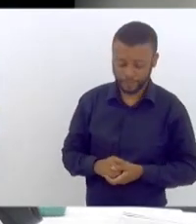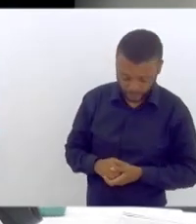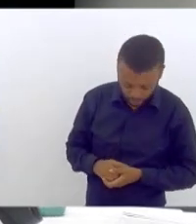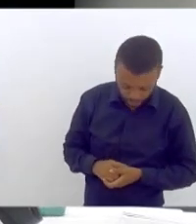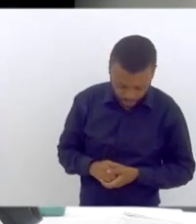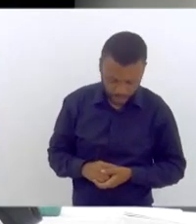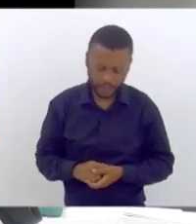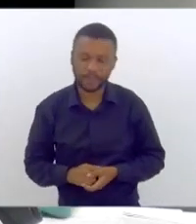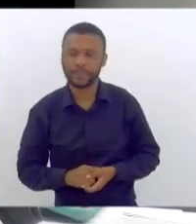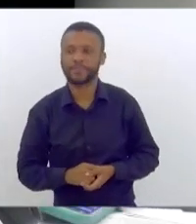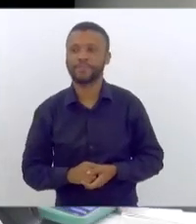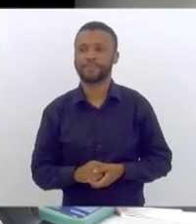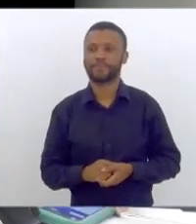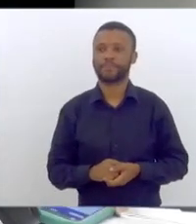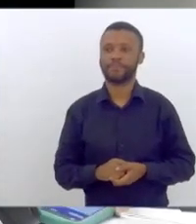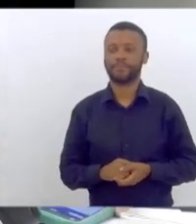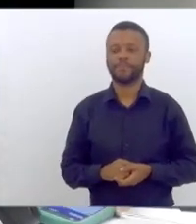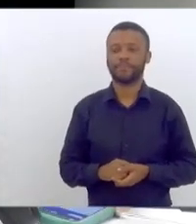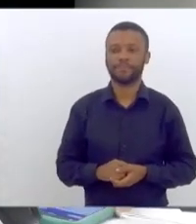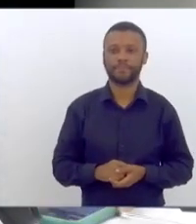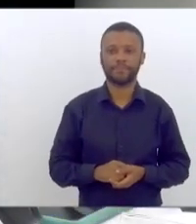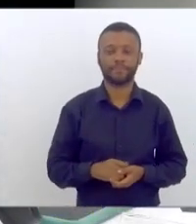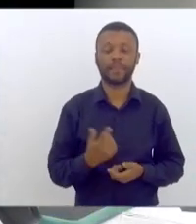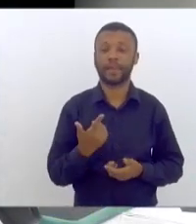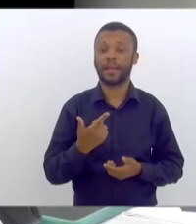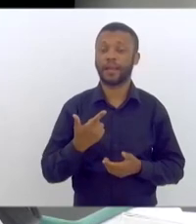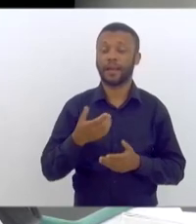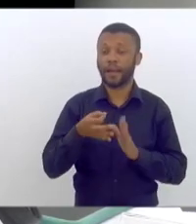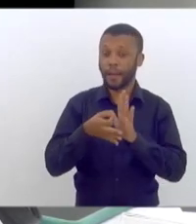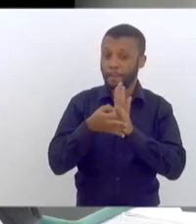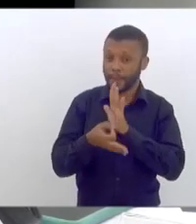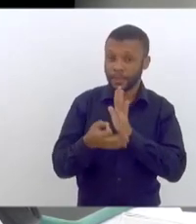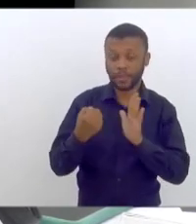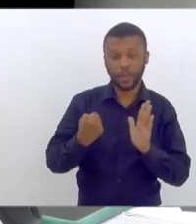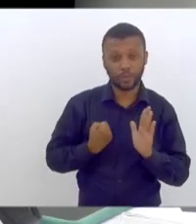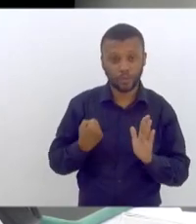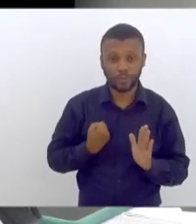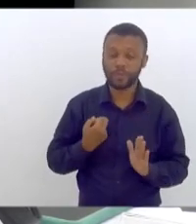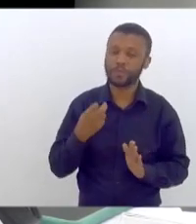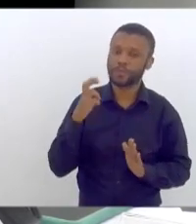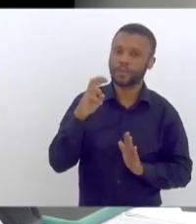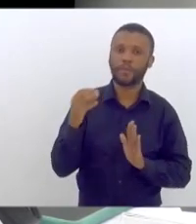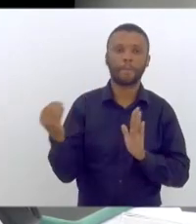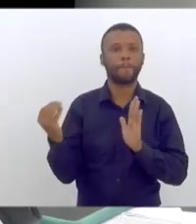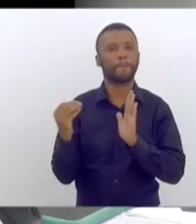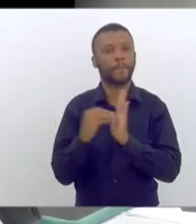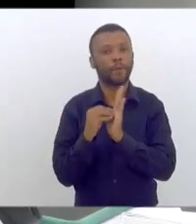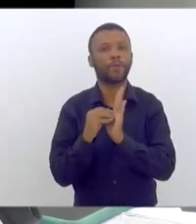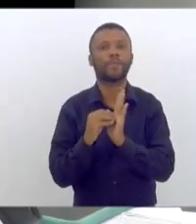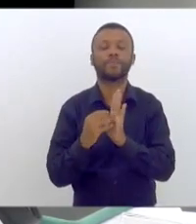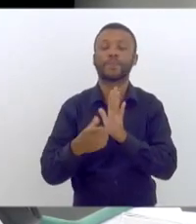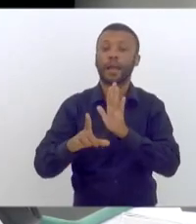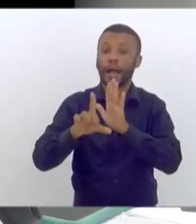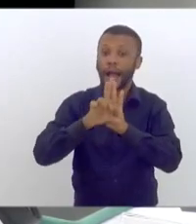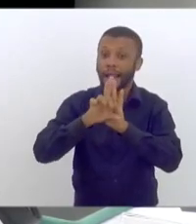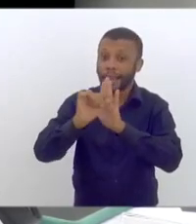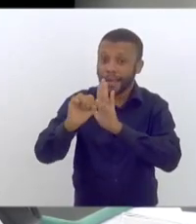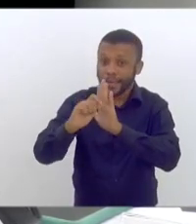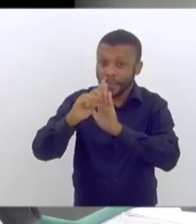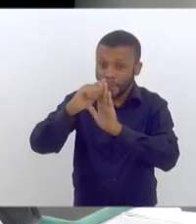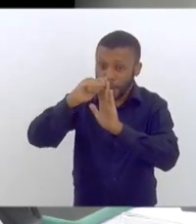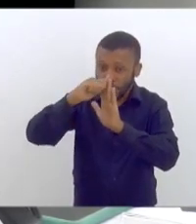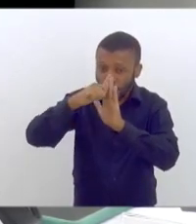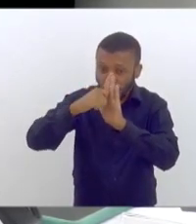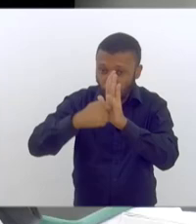bom emenda modificativa número 5 a inclusão da data por